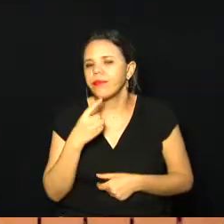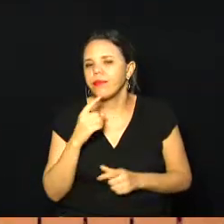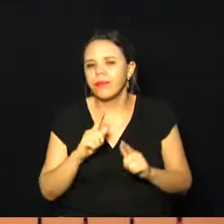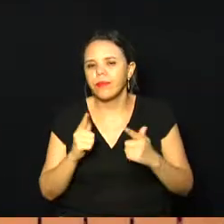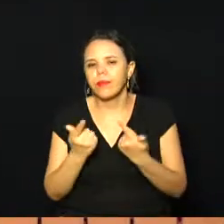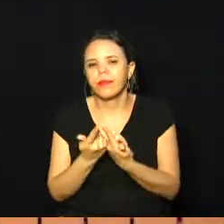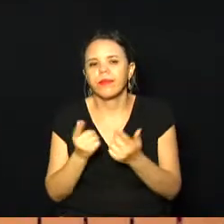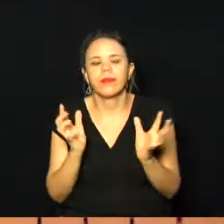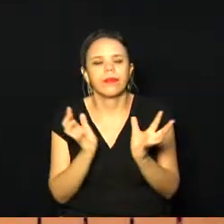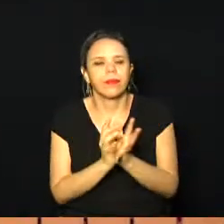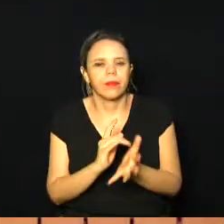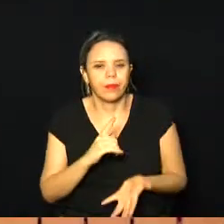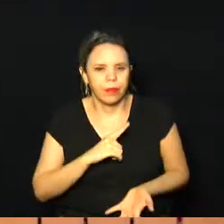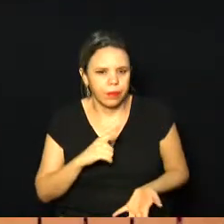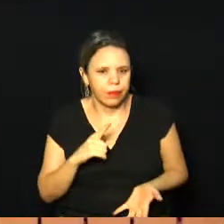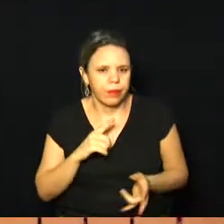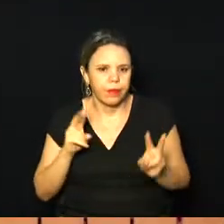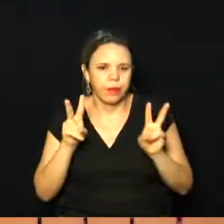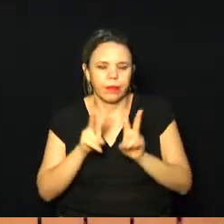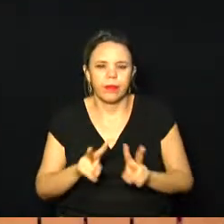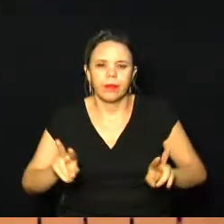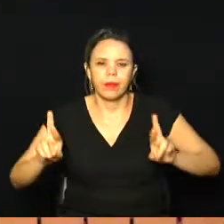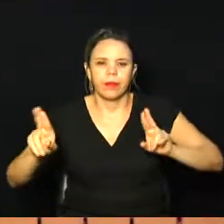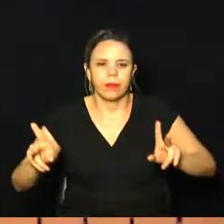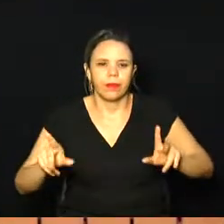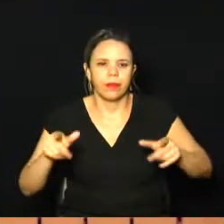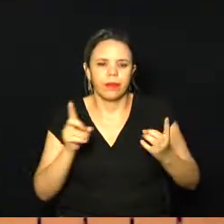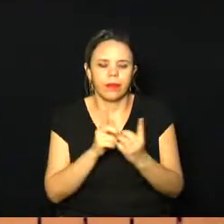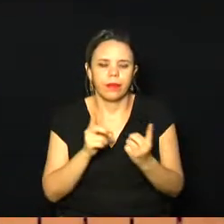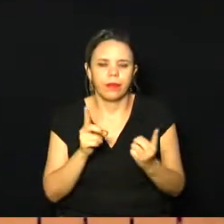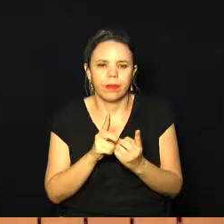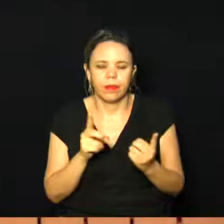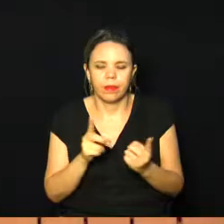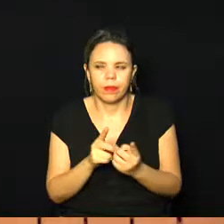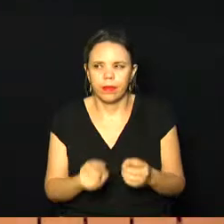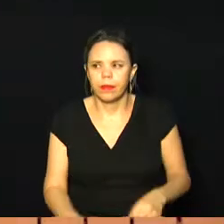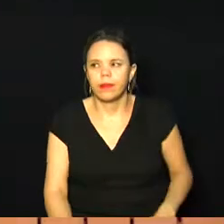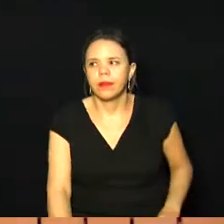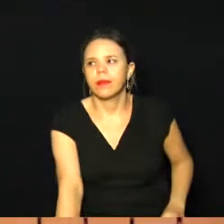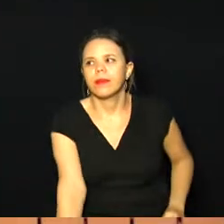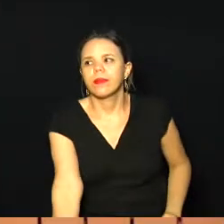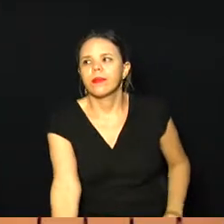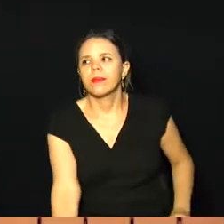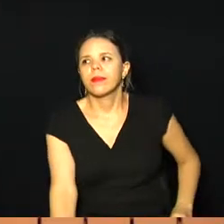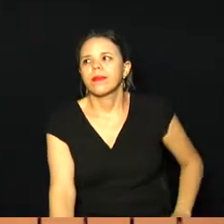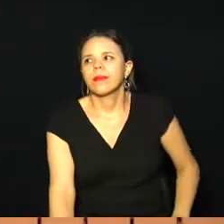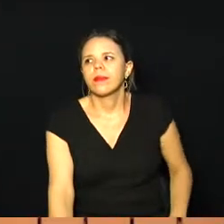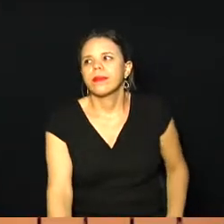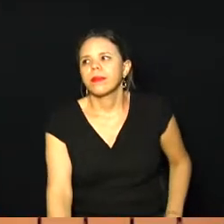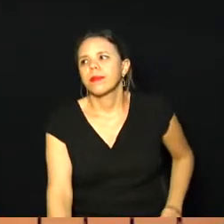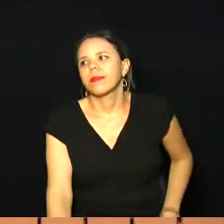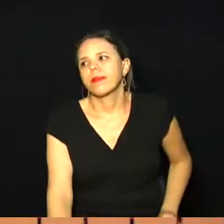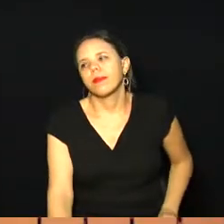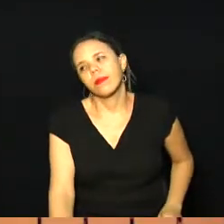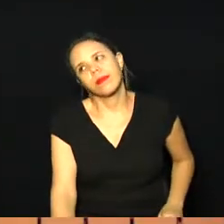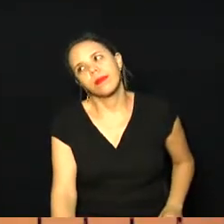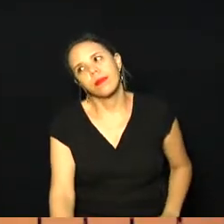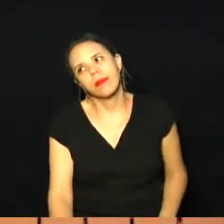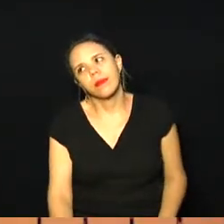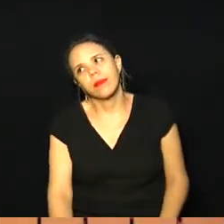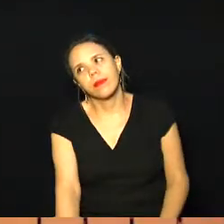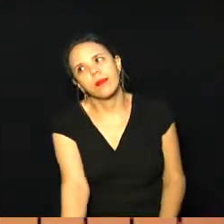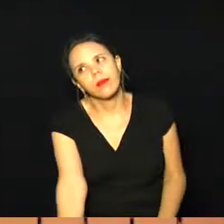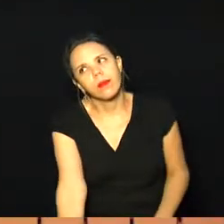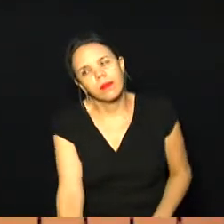equipe tem essa visão diferente de atendimento desses casos. E eu passei até uma